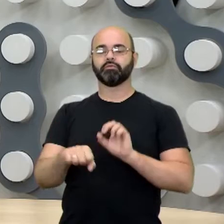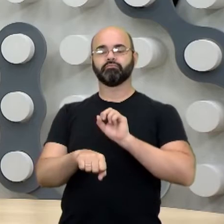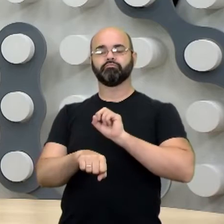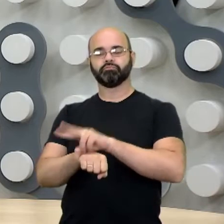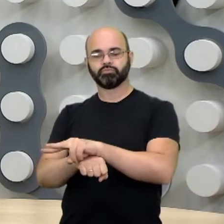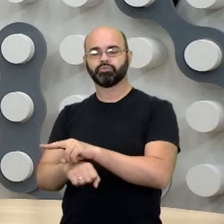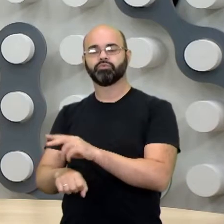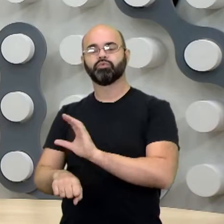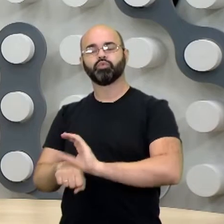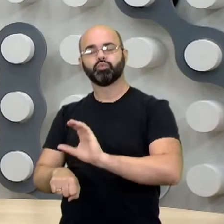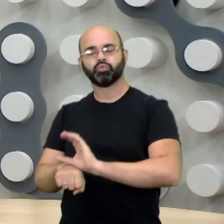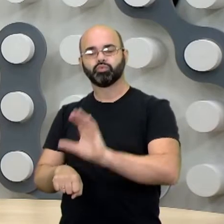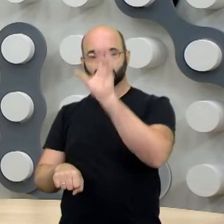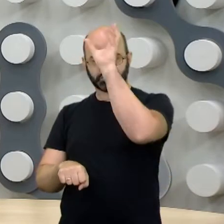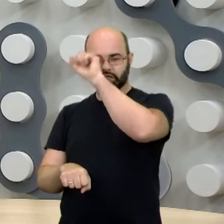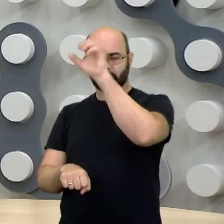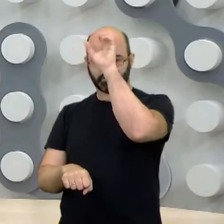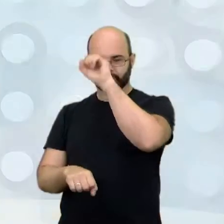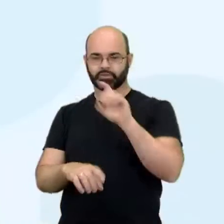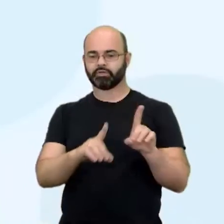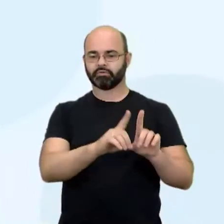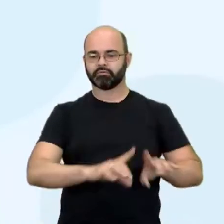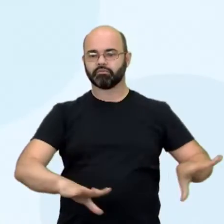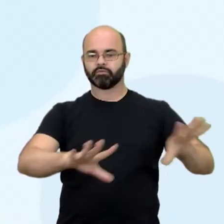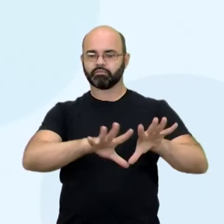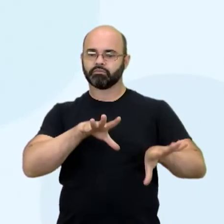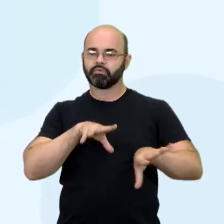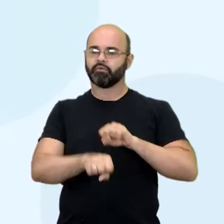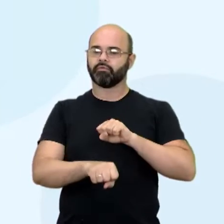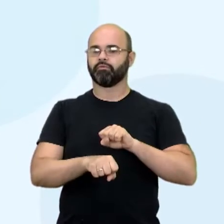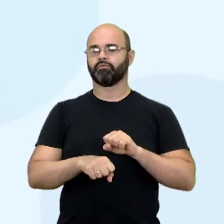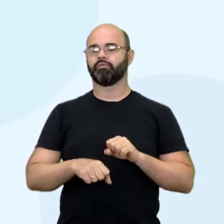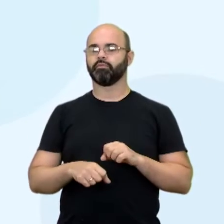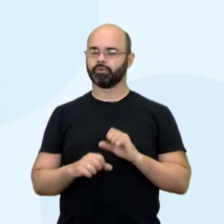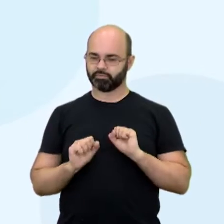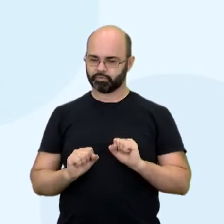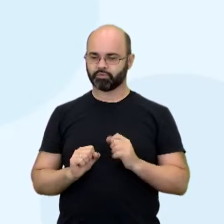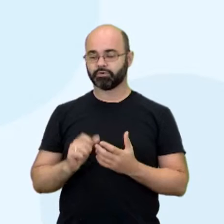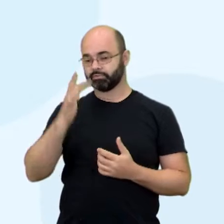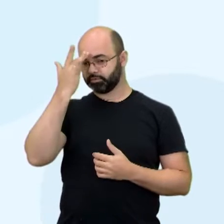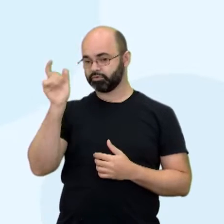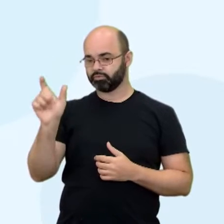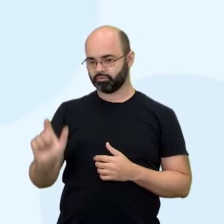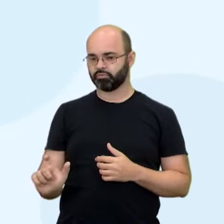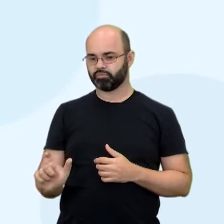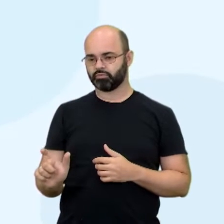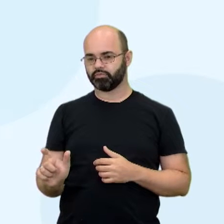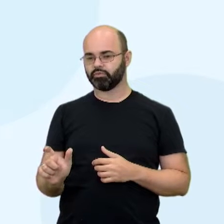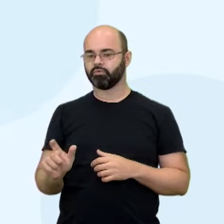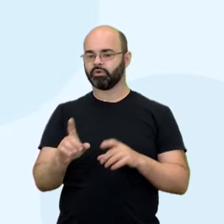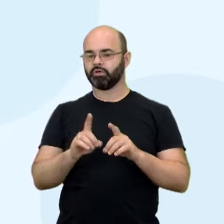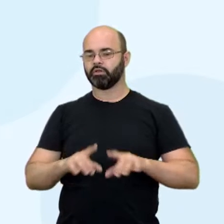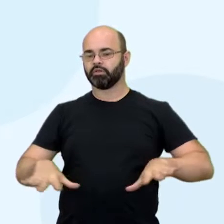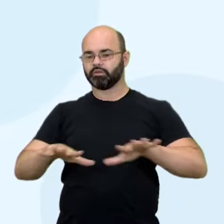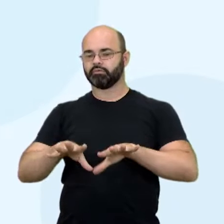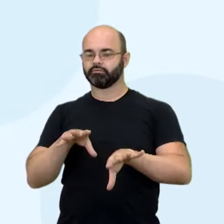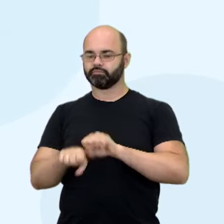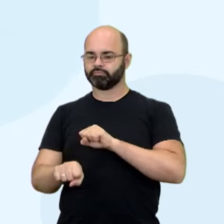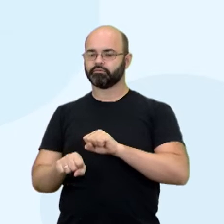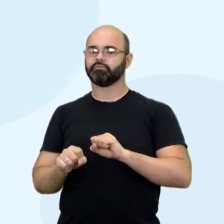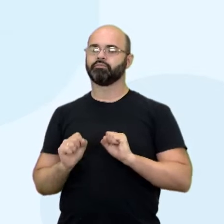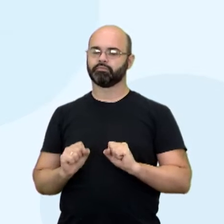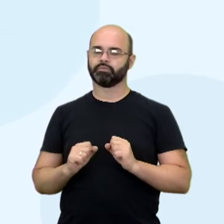É o que aparece aí na tela, que vocês vão observar, né, entre seus programas de trabalho. Né? Destaco aí o curso